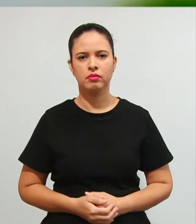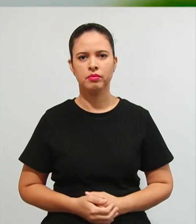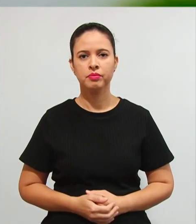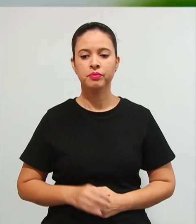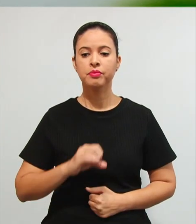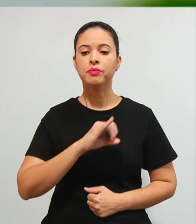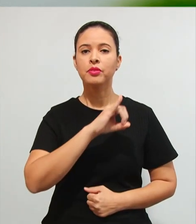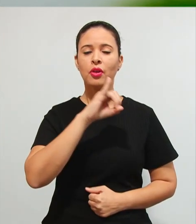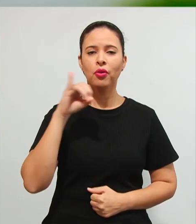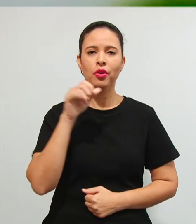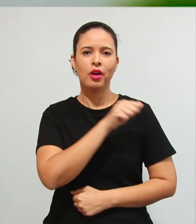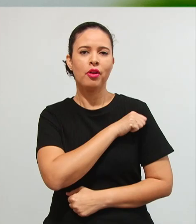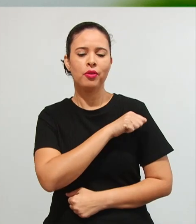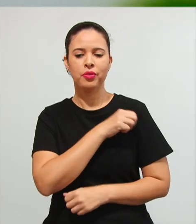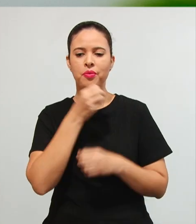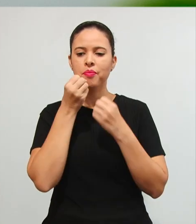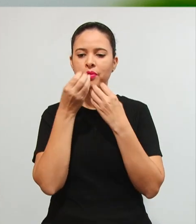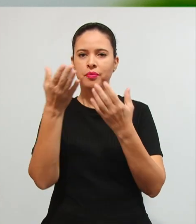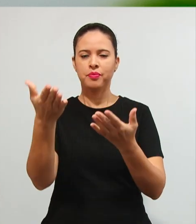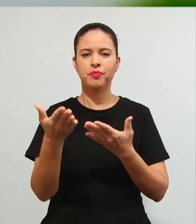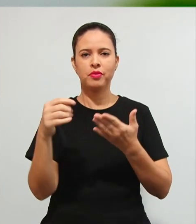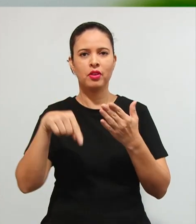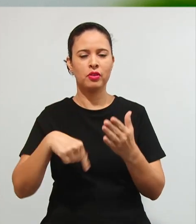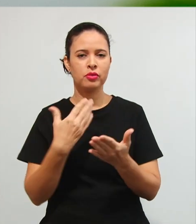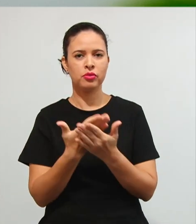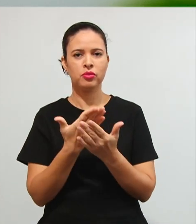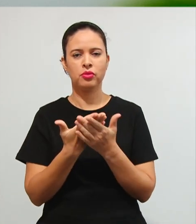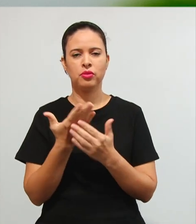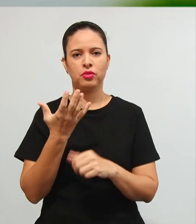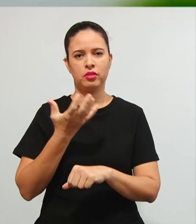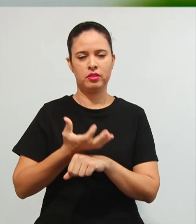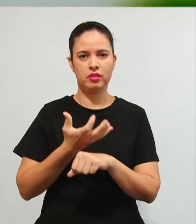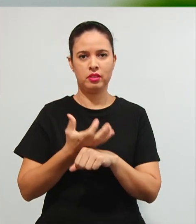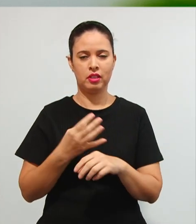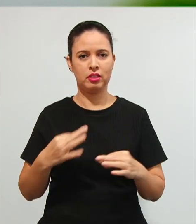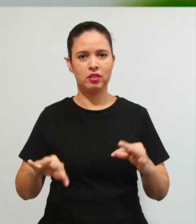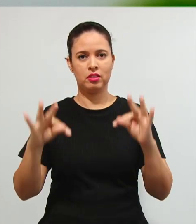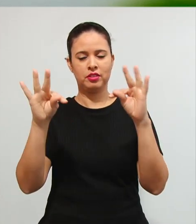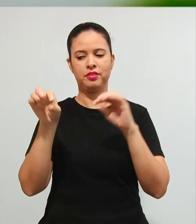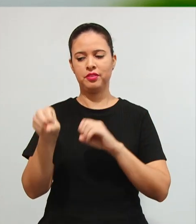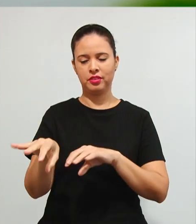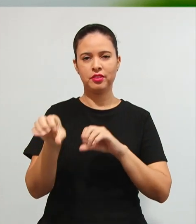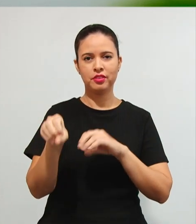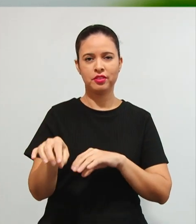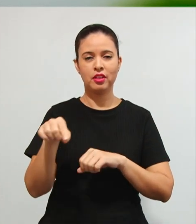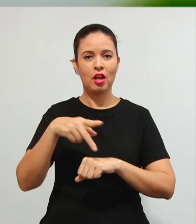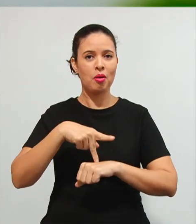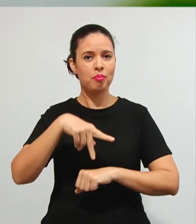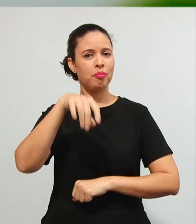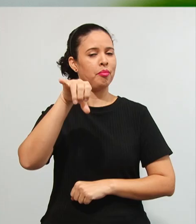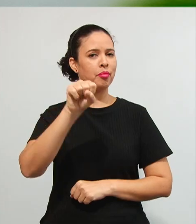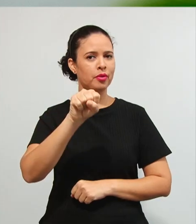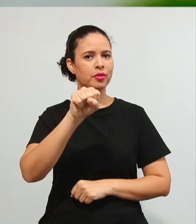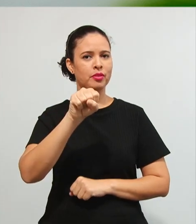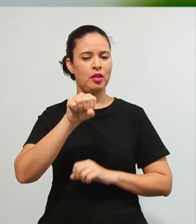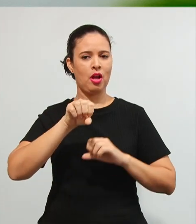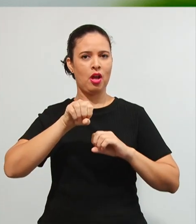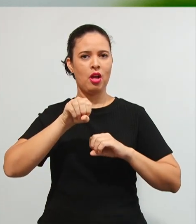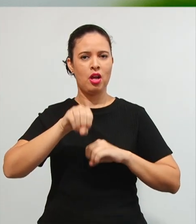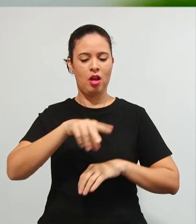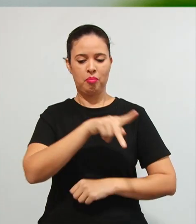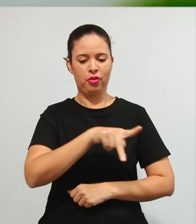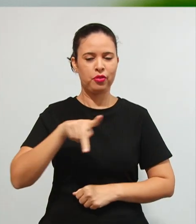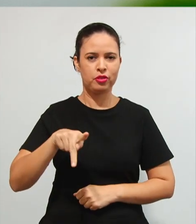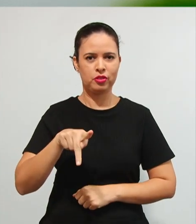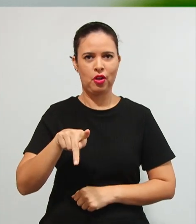Olá, alunos! Sejam bem-vindos a mais uma aula da disciplina de Tecnologias Educacionais da pós-graduação em Docência